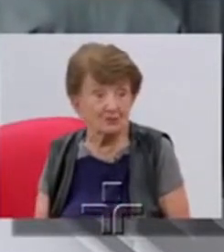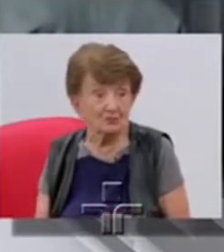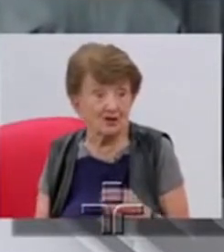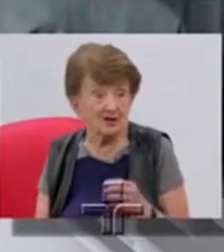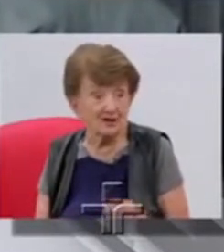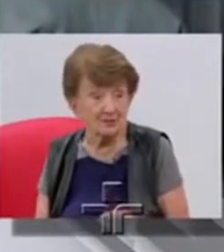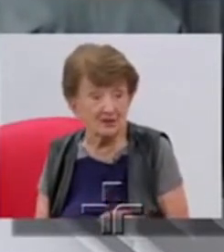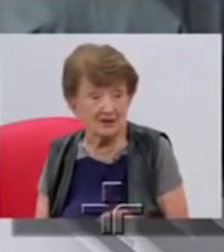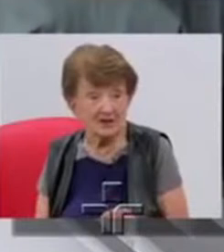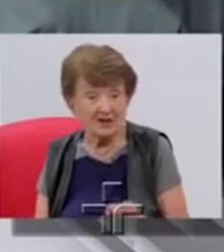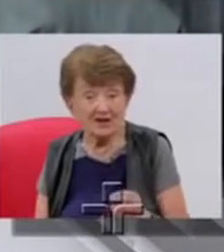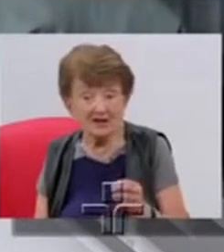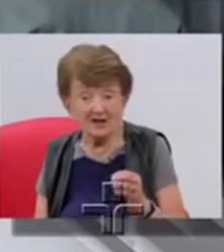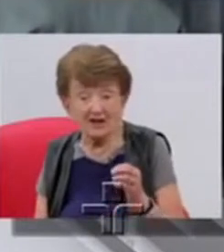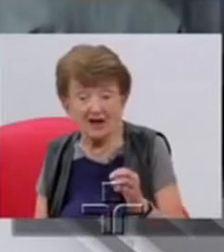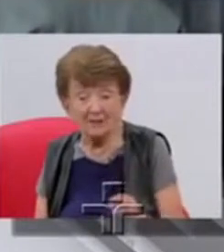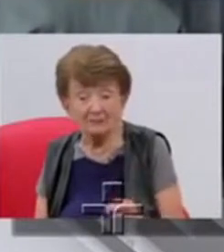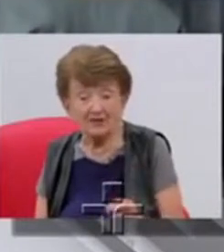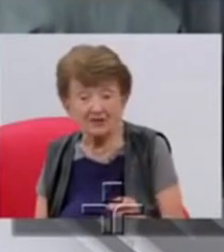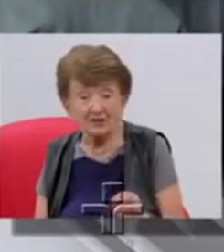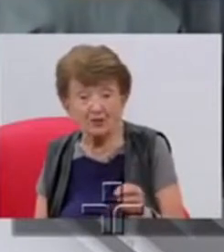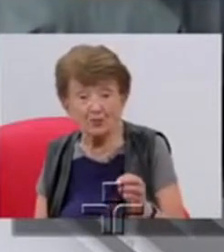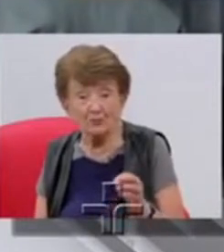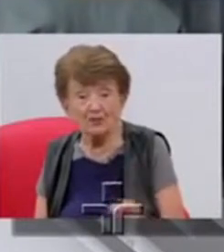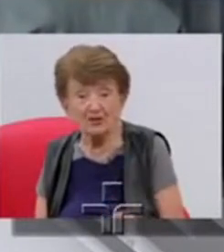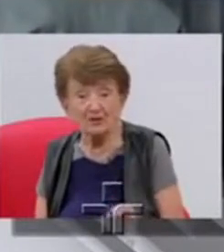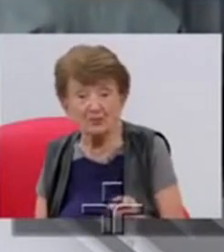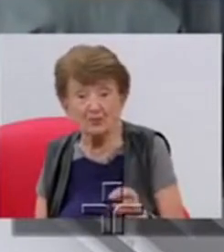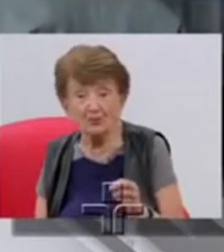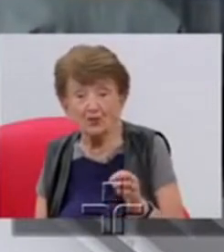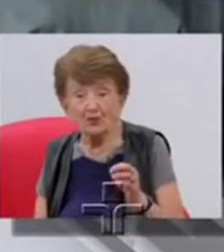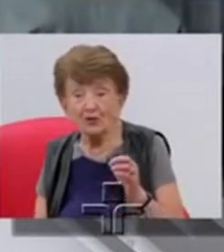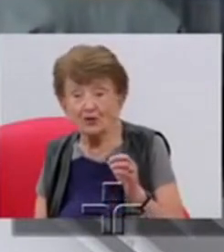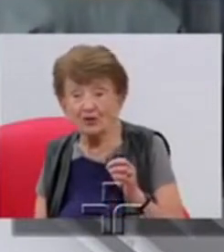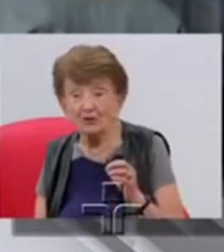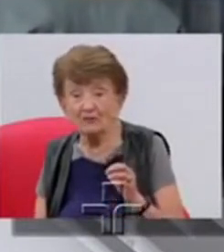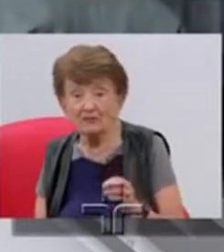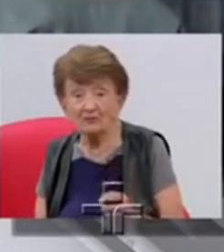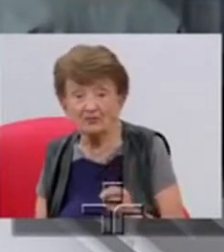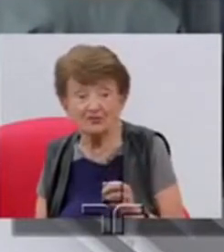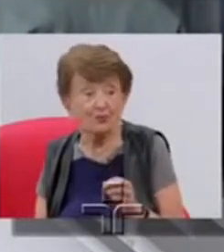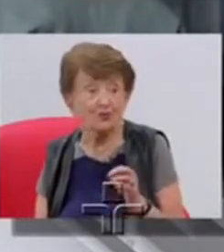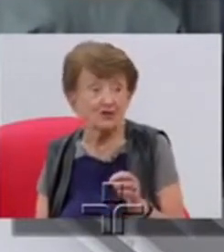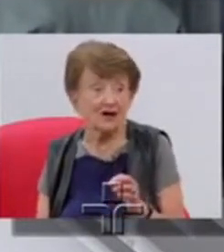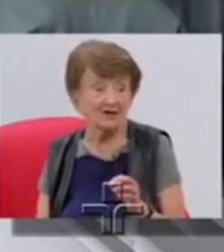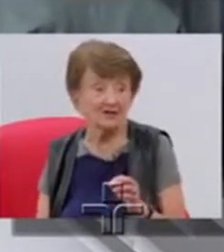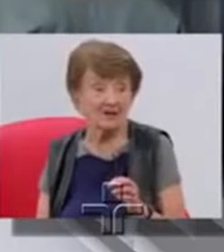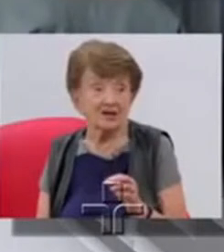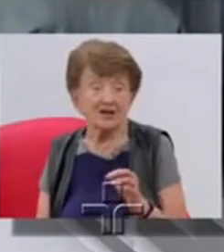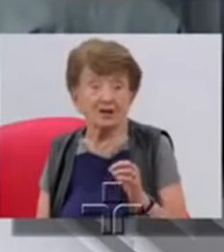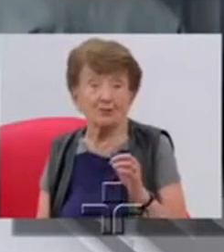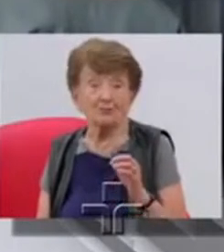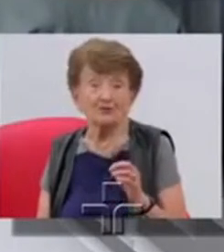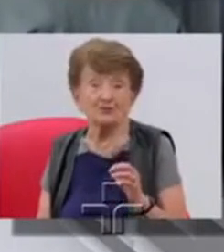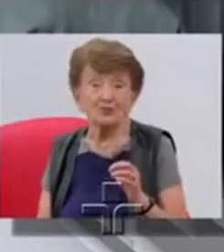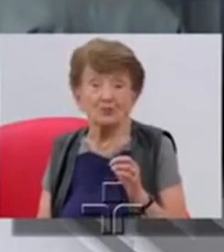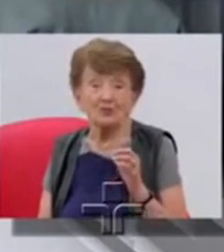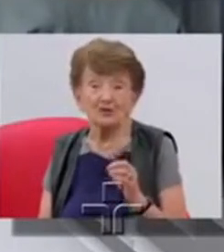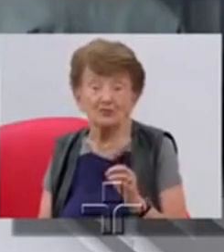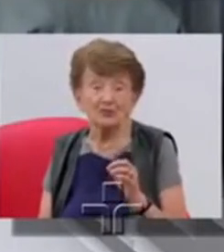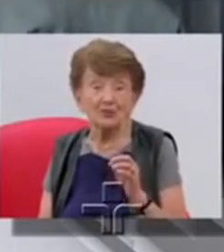aflore. Porque a câmera, ela capta o mínimo, vamos dizer, olhar. Ela,